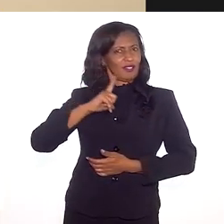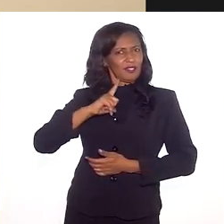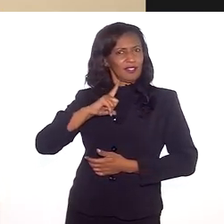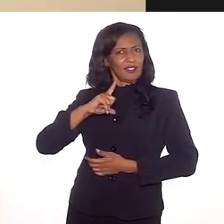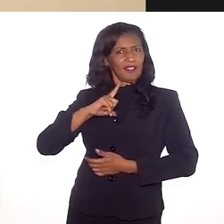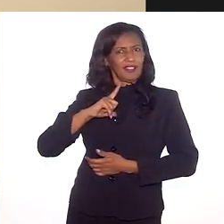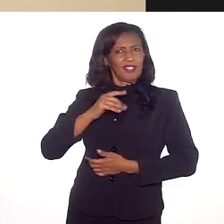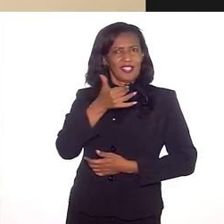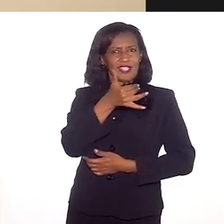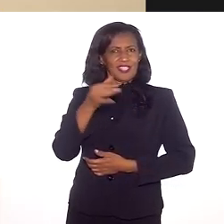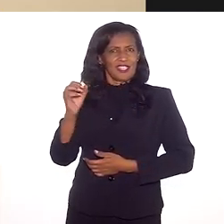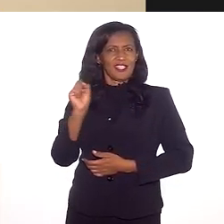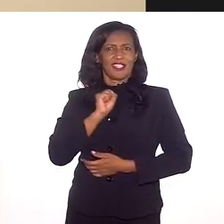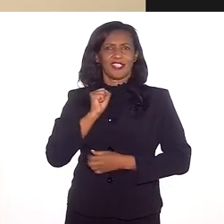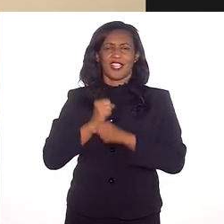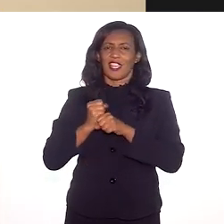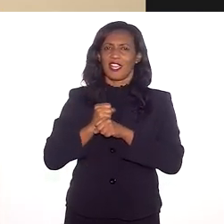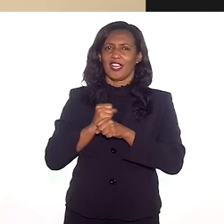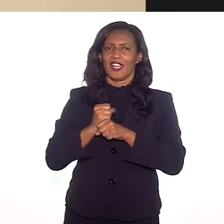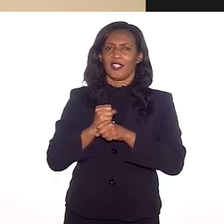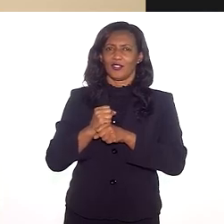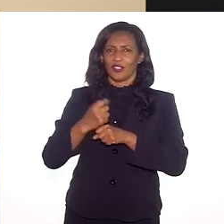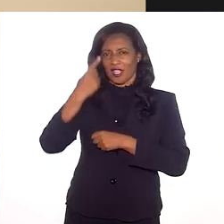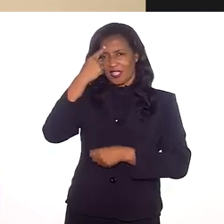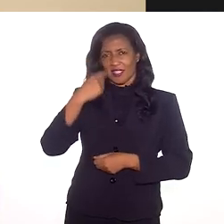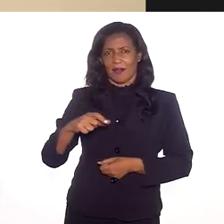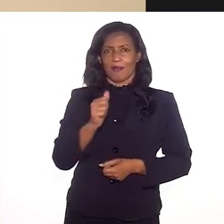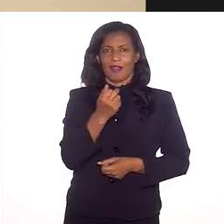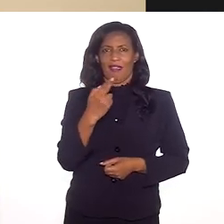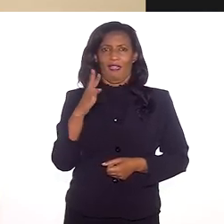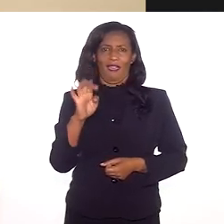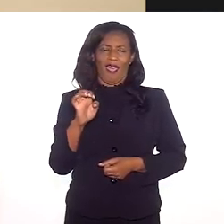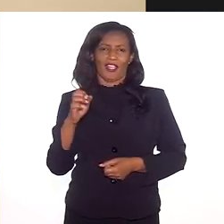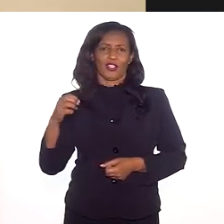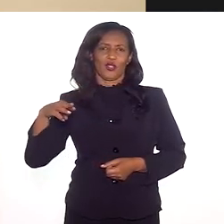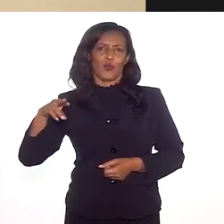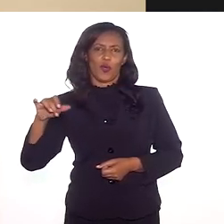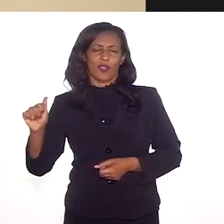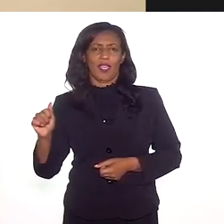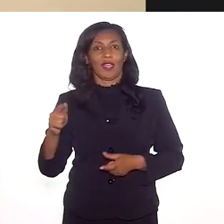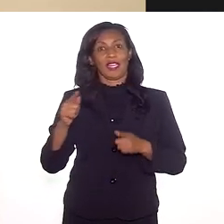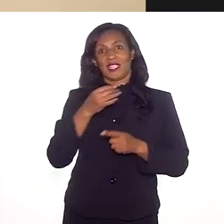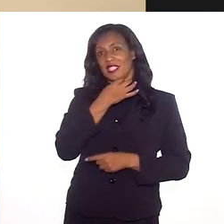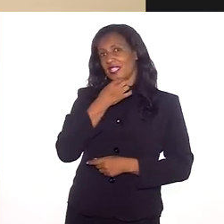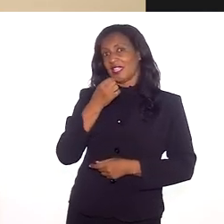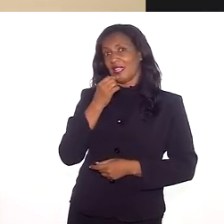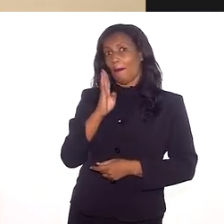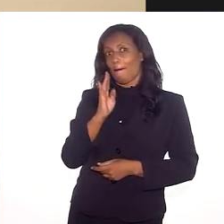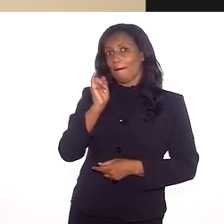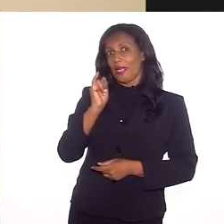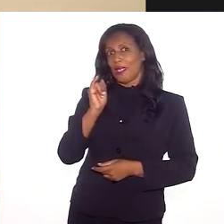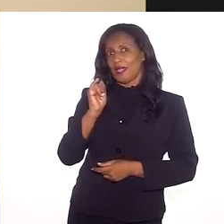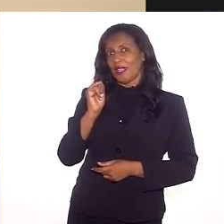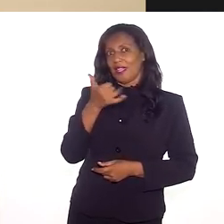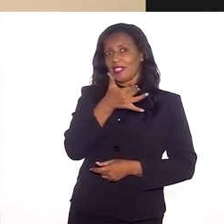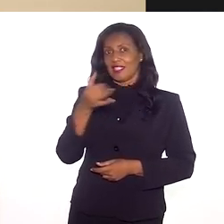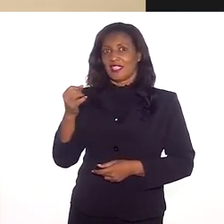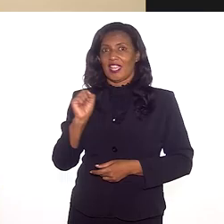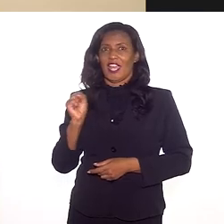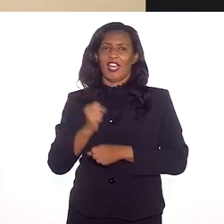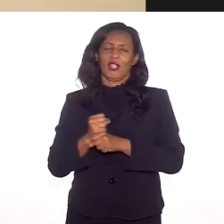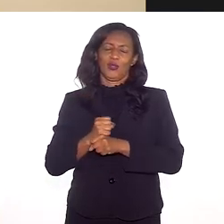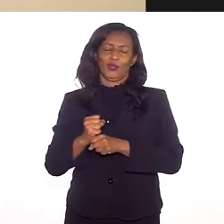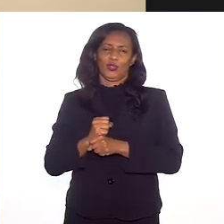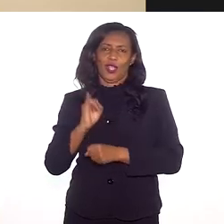tem a centenário da Semana de Arte Moderna e, em setembro, o bicentenário da Independência. Acho que a gente tem muito